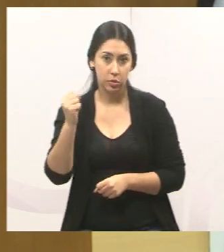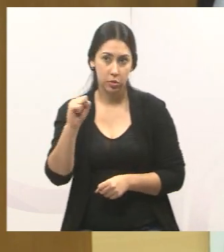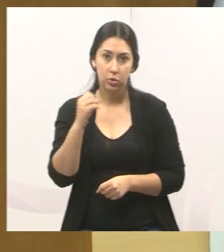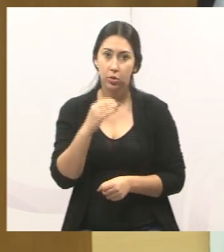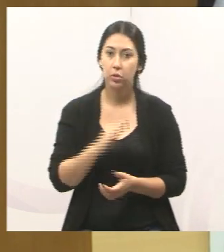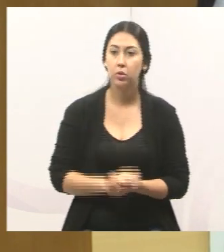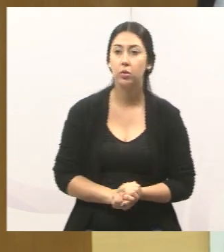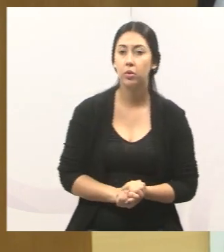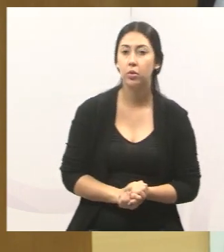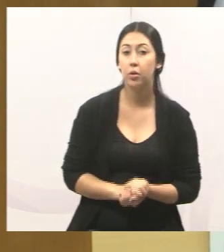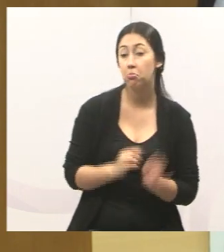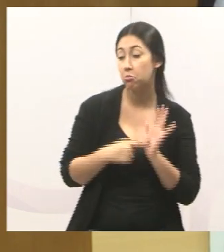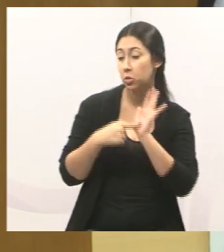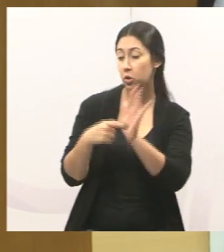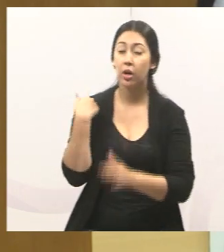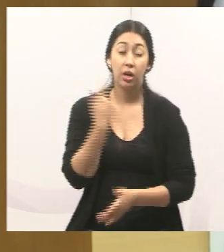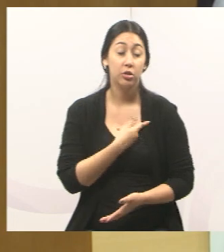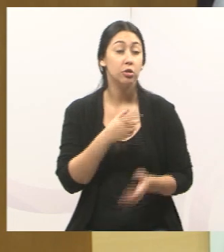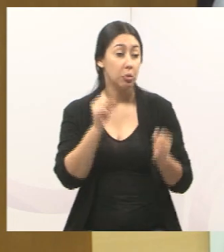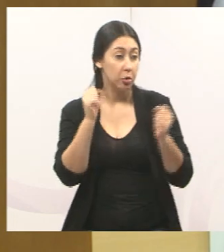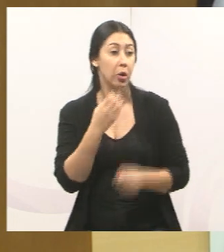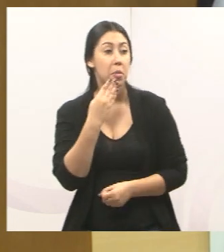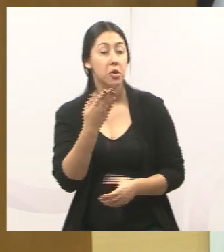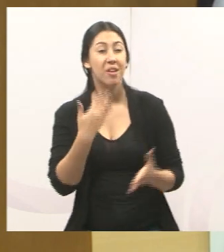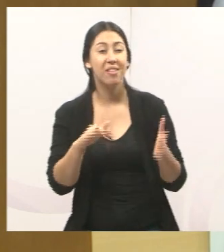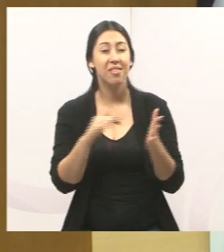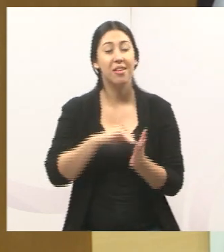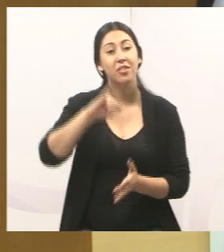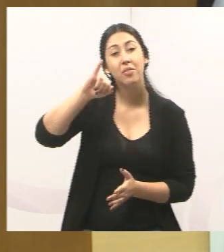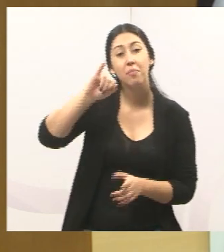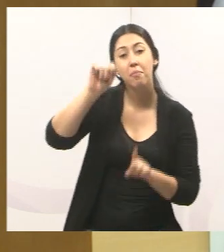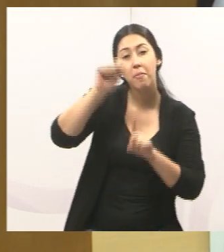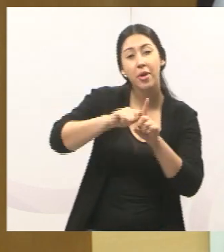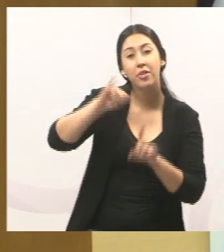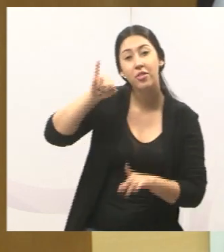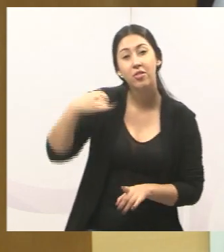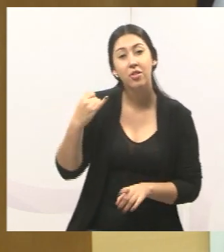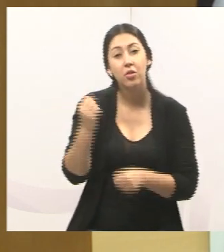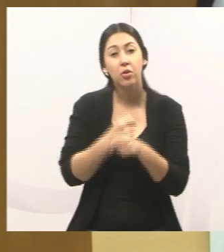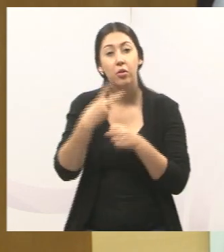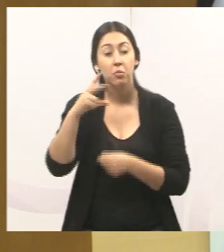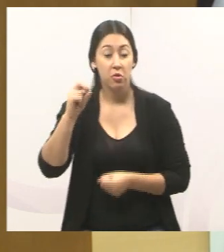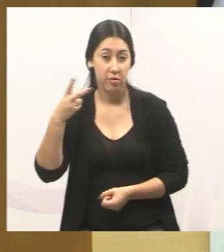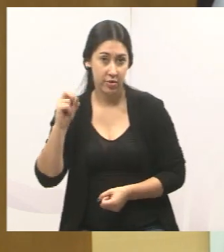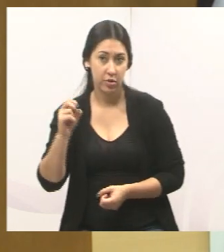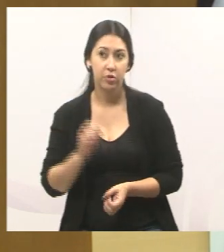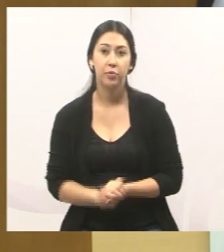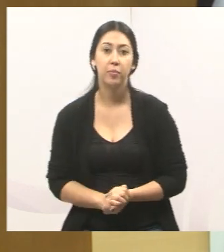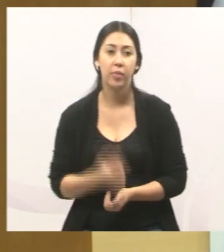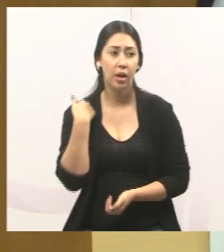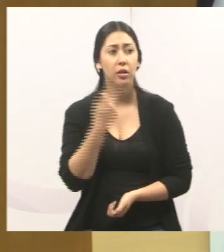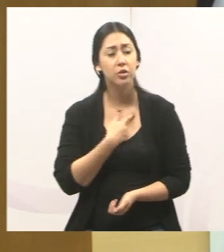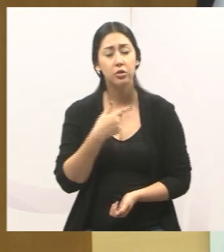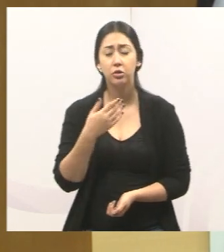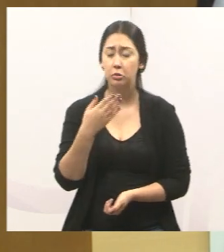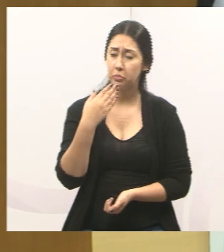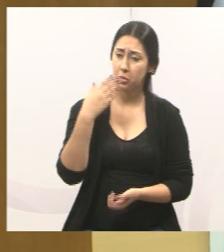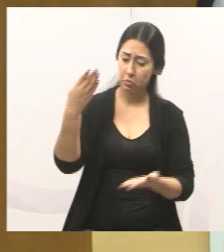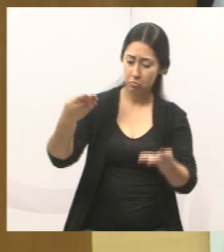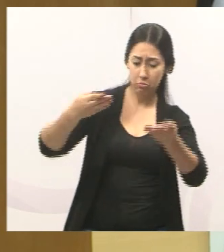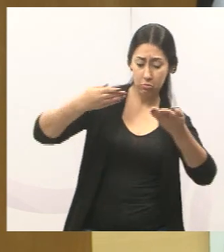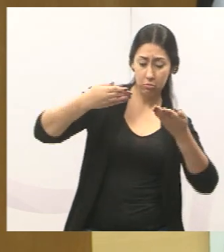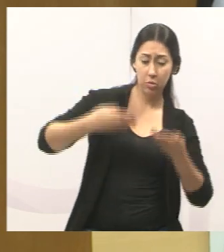para apresentação de recursos. Em janeiro de 2020, o processo ele se encerrou. Então, ele foi remetido para nós, vereadores